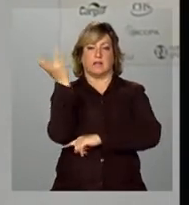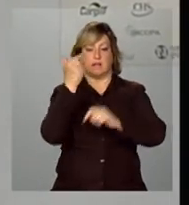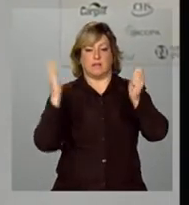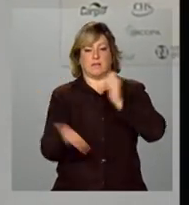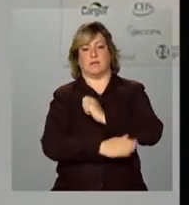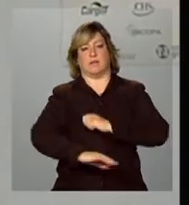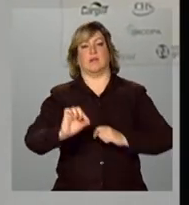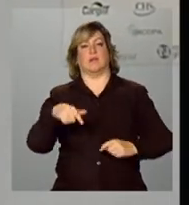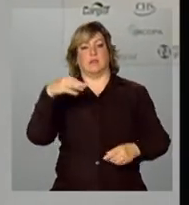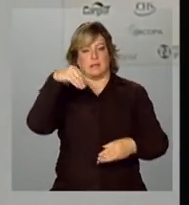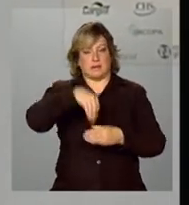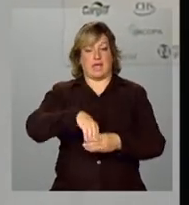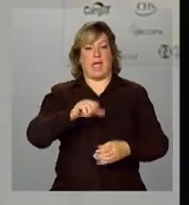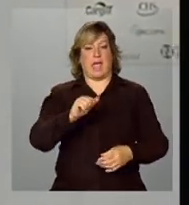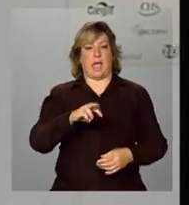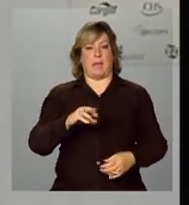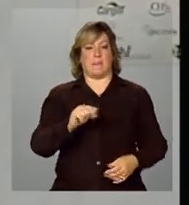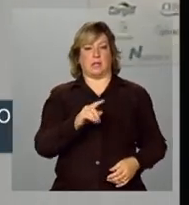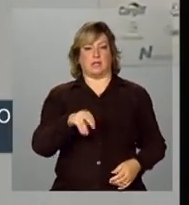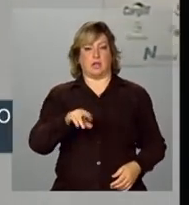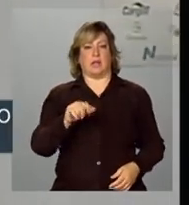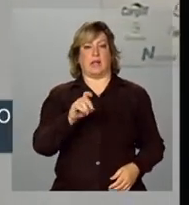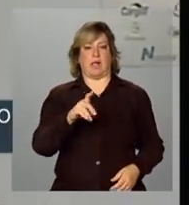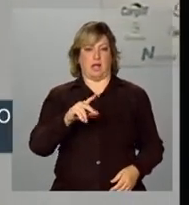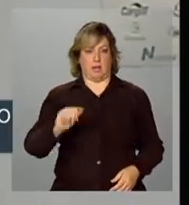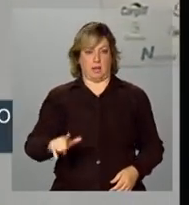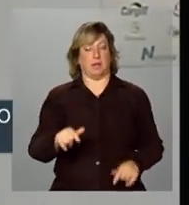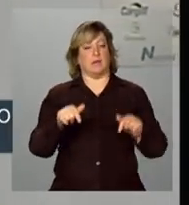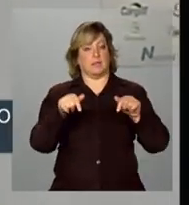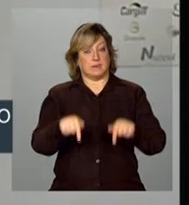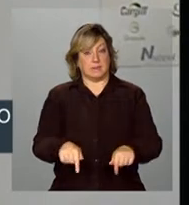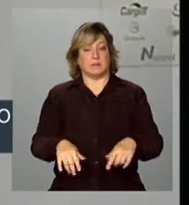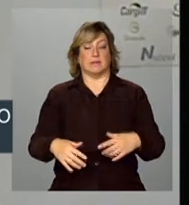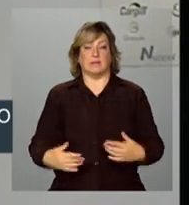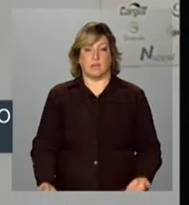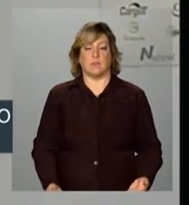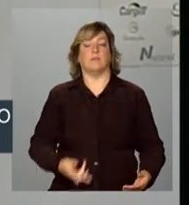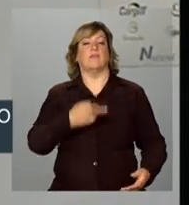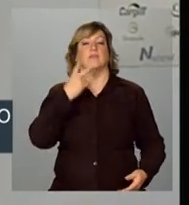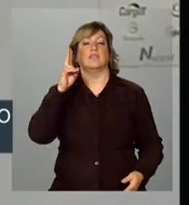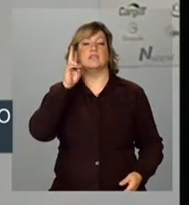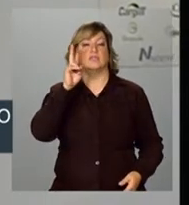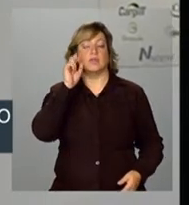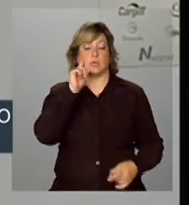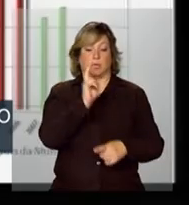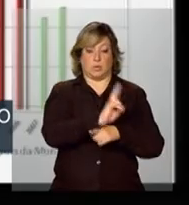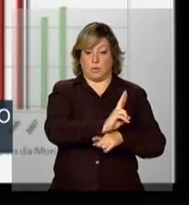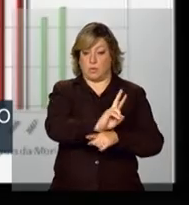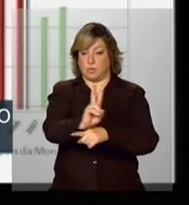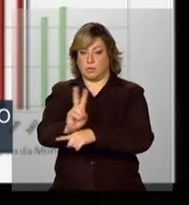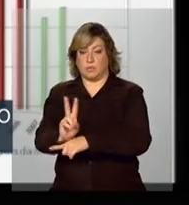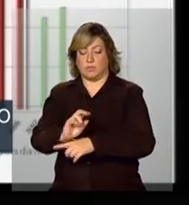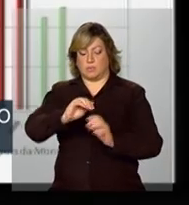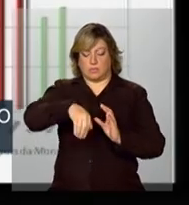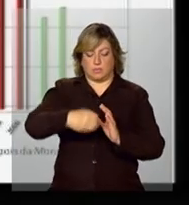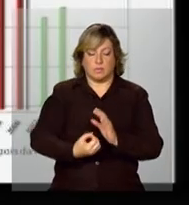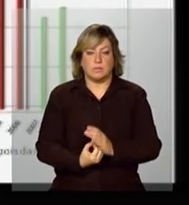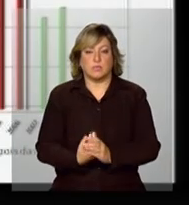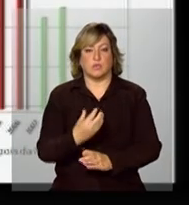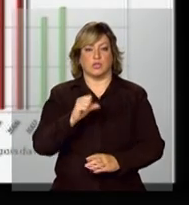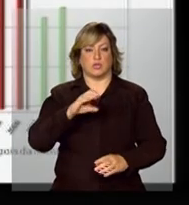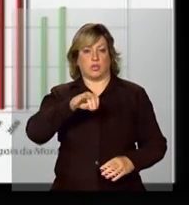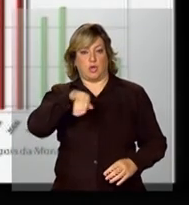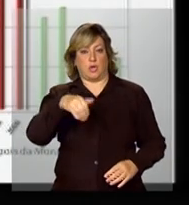Legal. E justamente a moratória da soja, então, se refere ao monitoramento dos plantios de